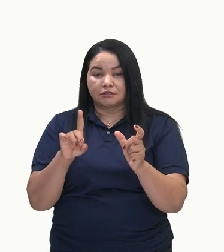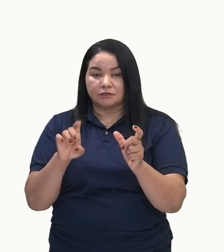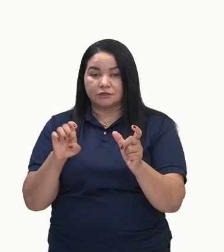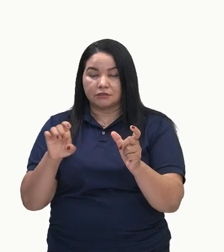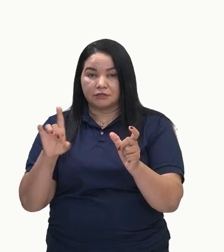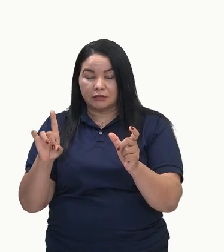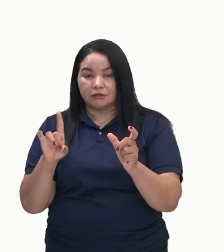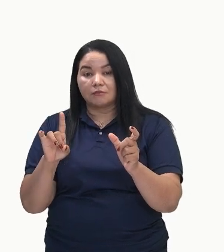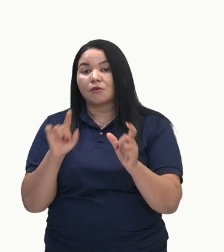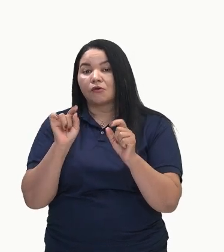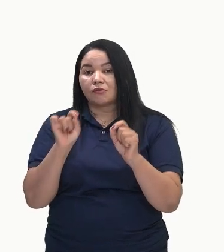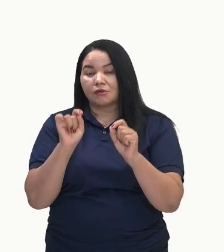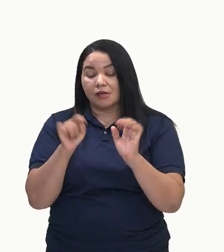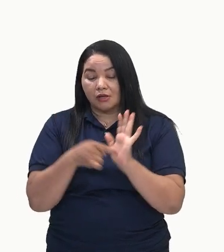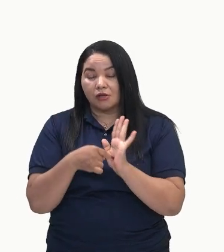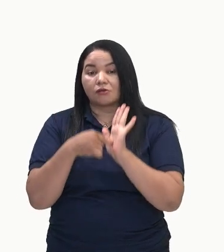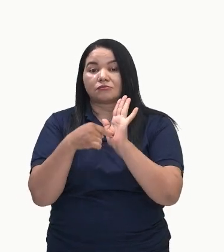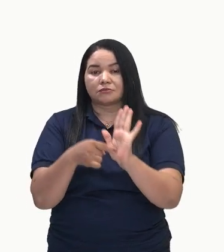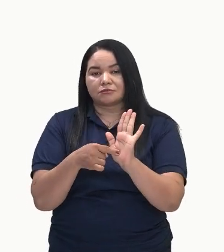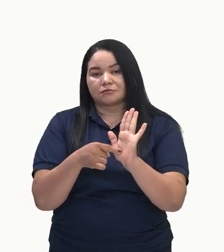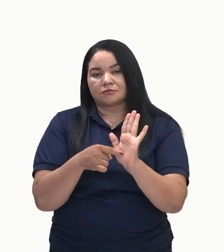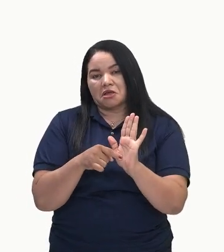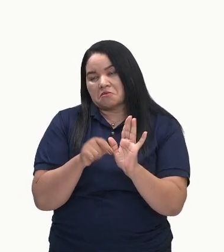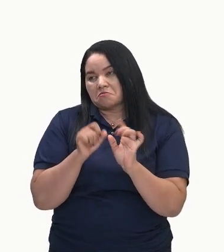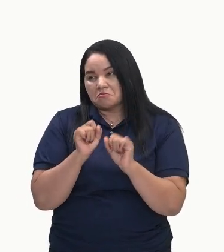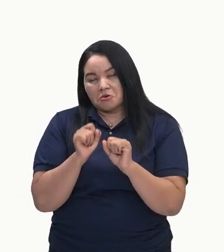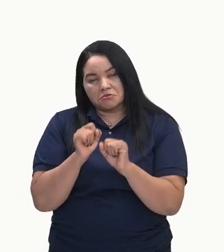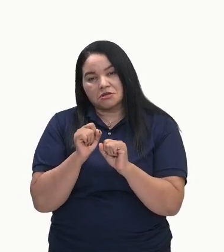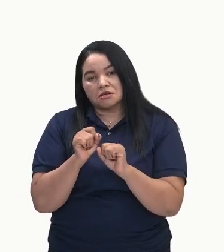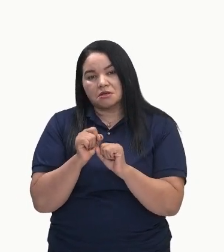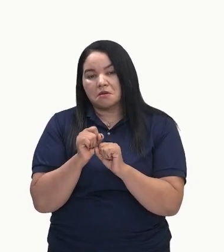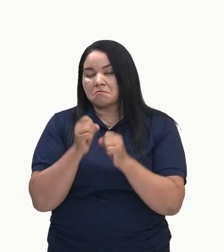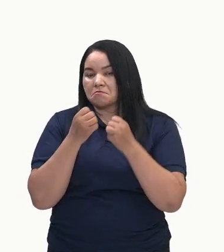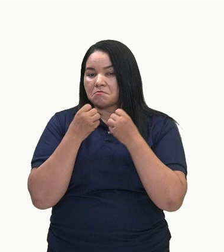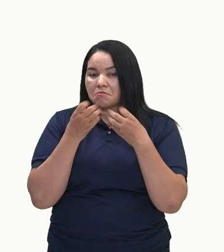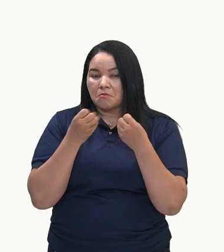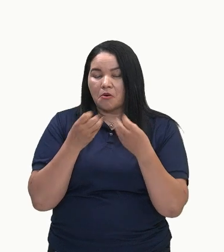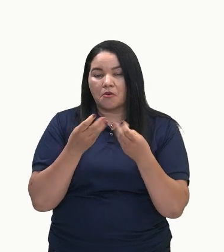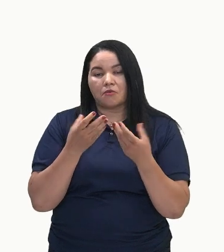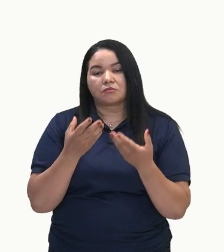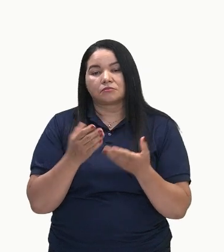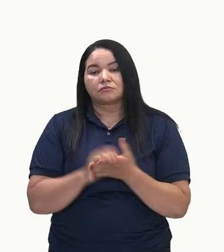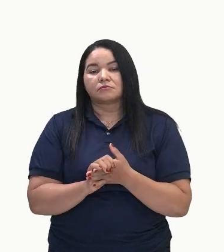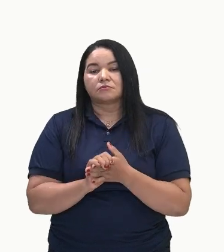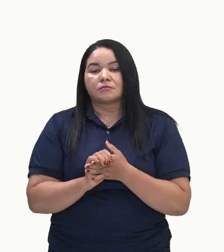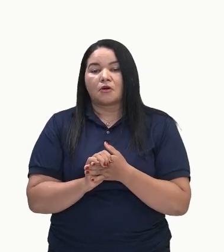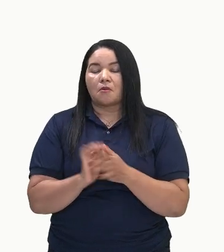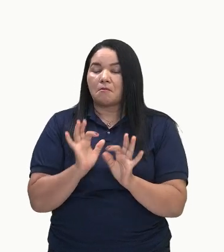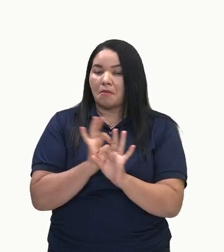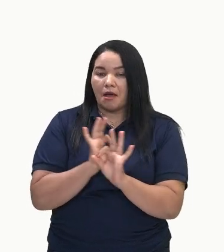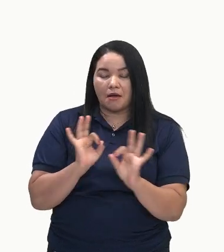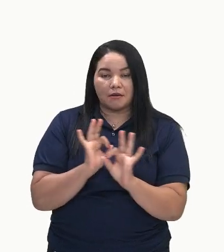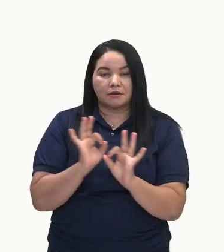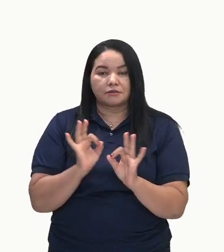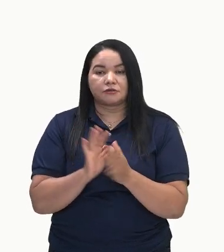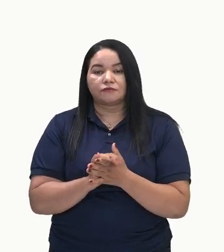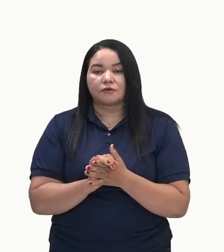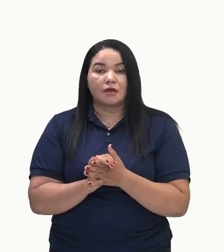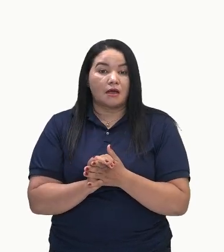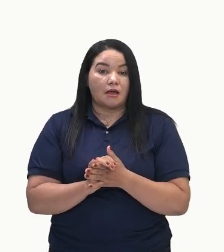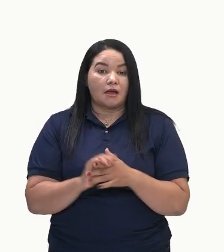para dar ênfase. Ele poderia ter falado só assim, ó, It was a magnificent performance. Foi uma